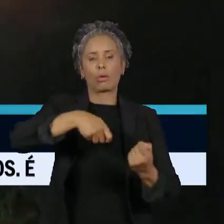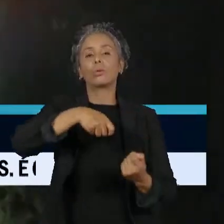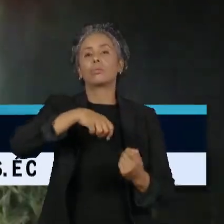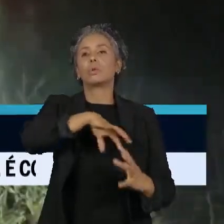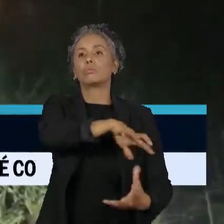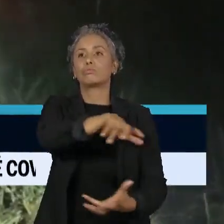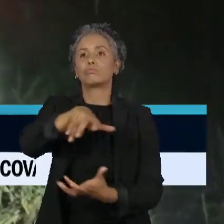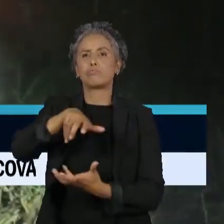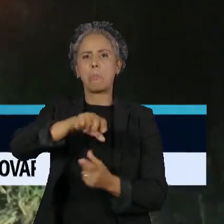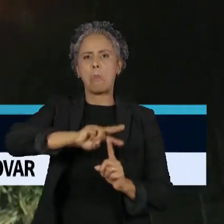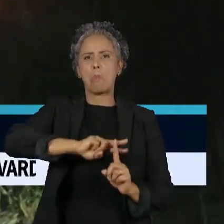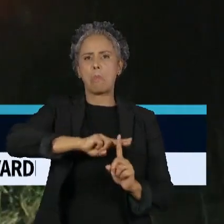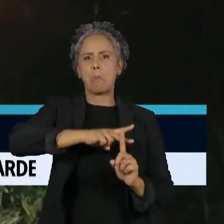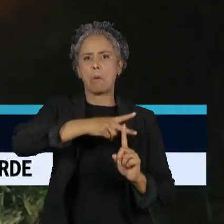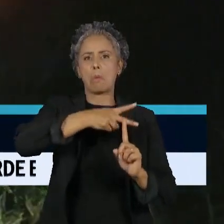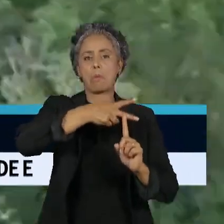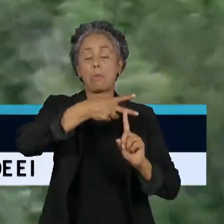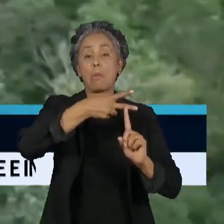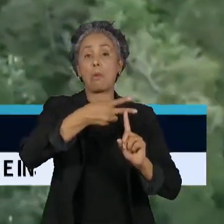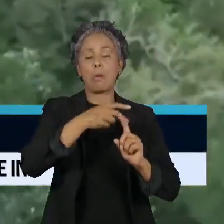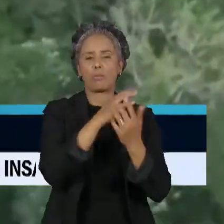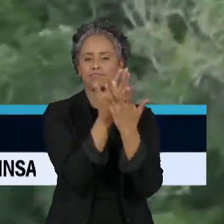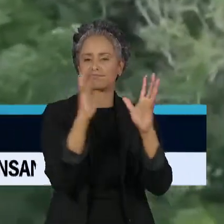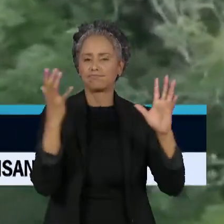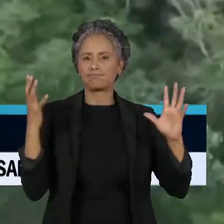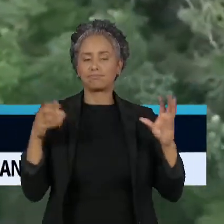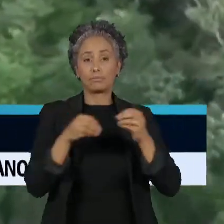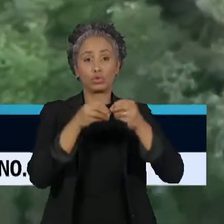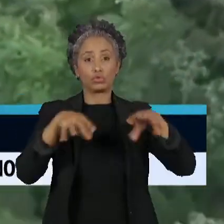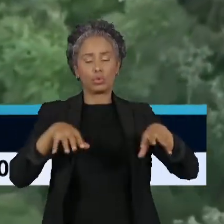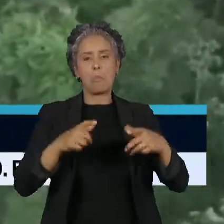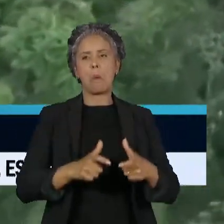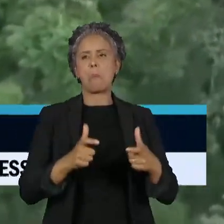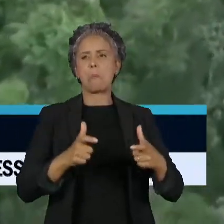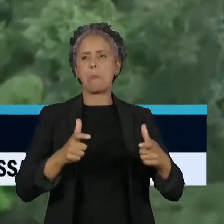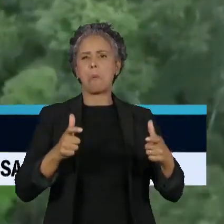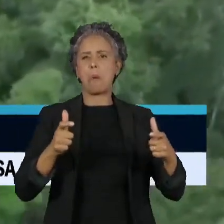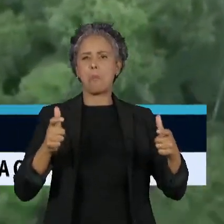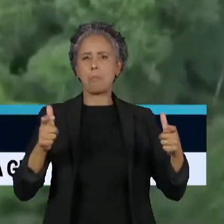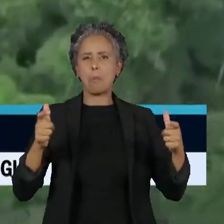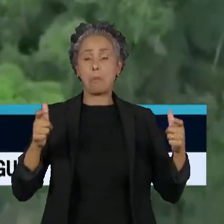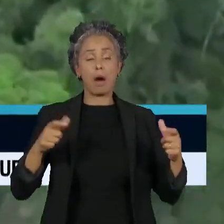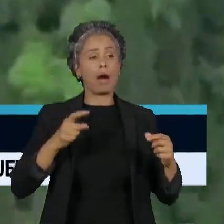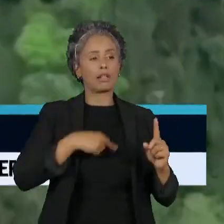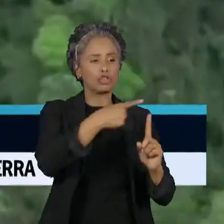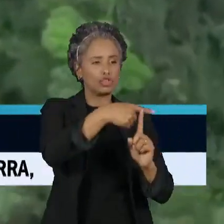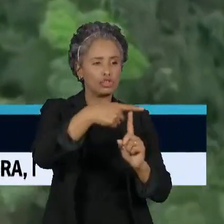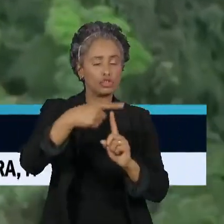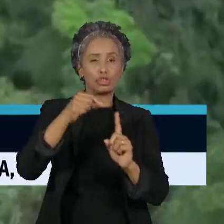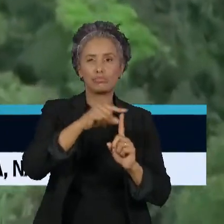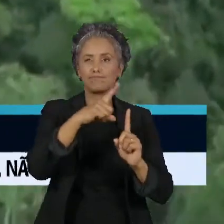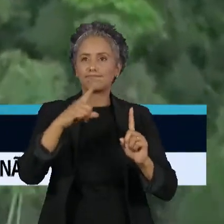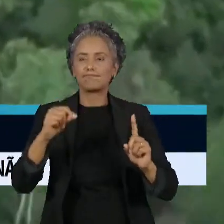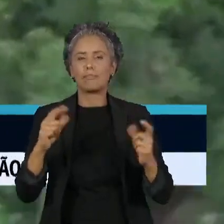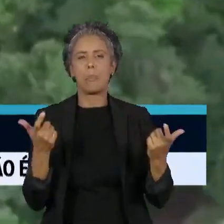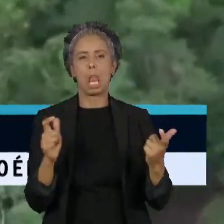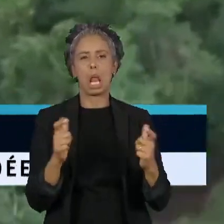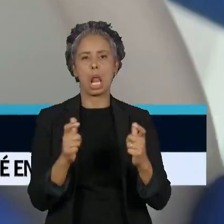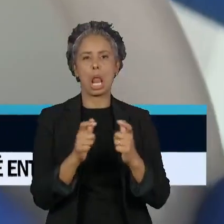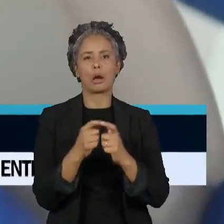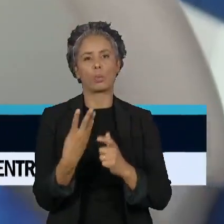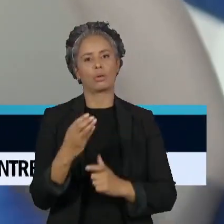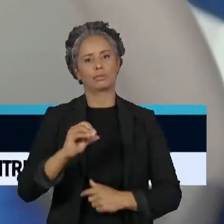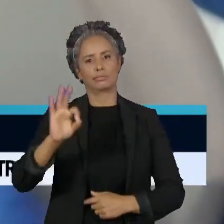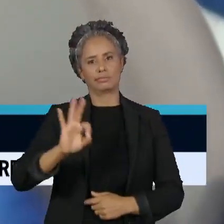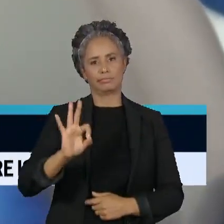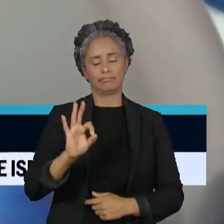de tamanho, a destruição ambiental também cresceu e as espécies vegetais foram reduzidas em 40%.